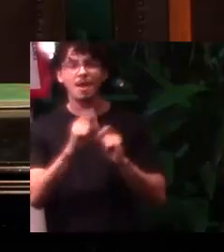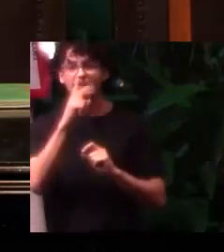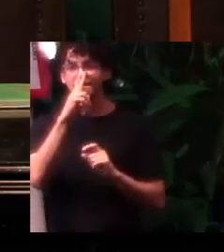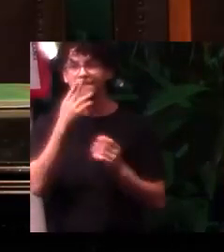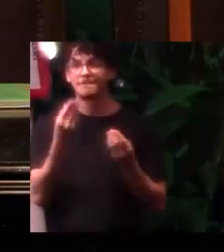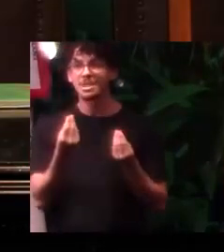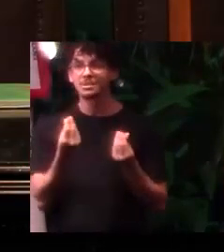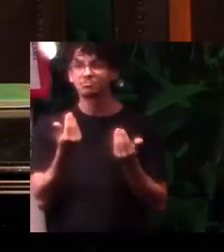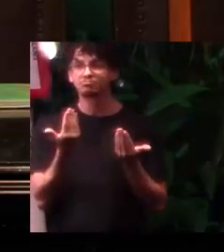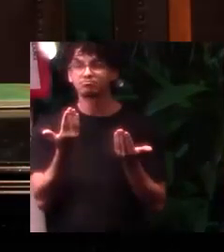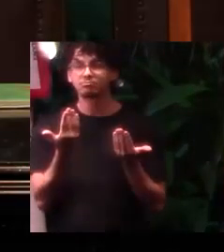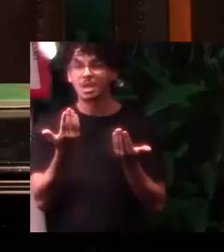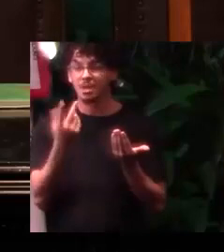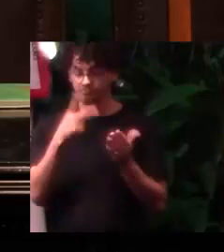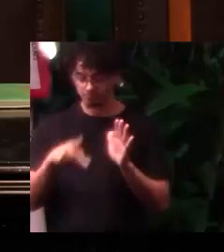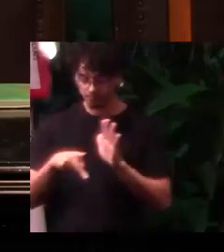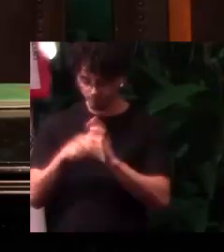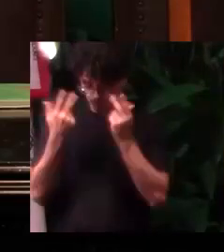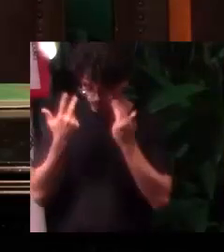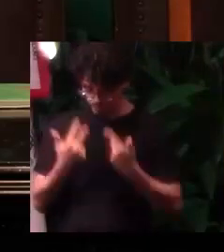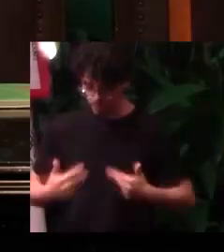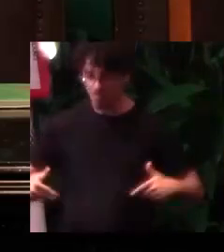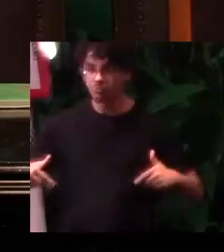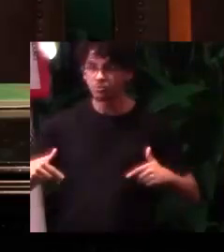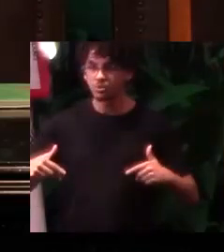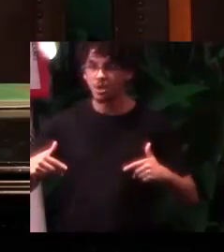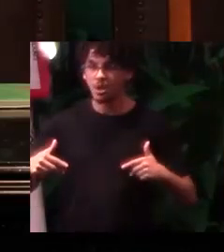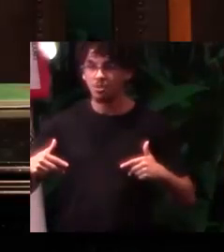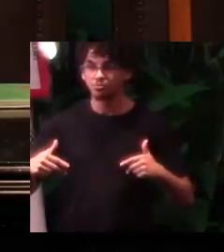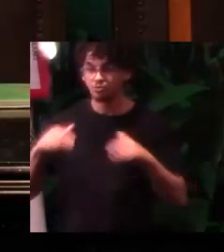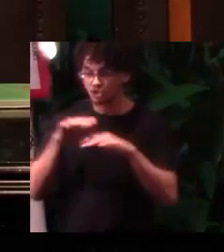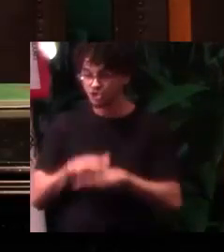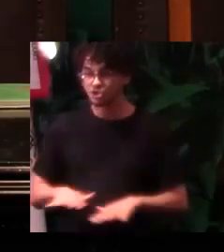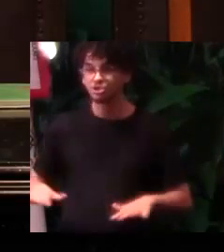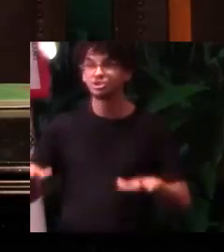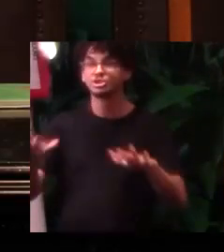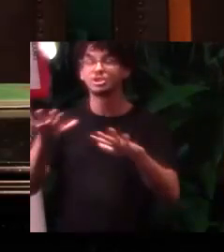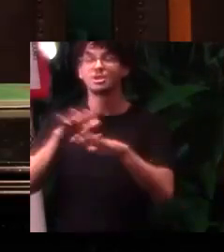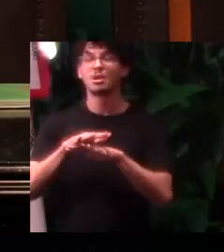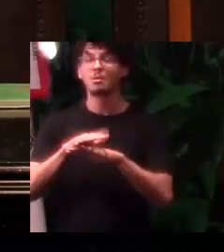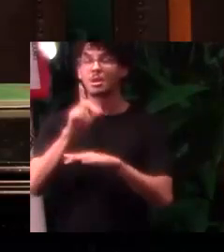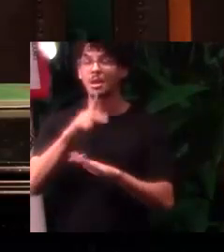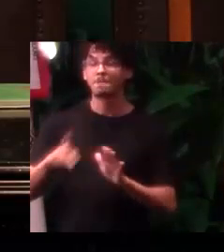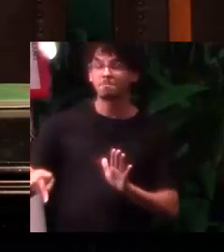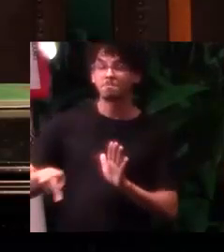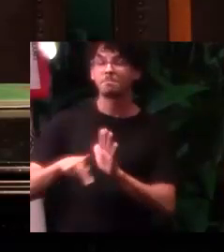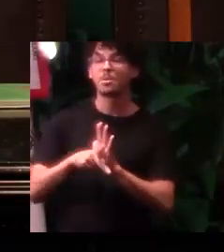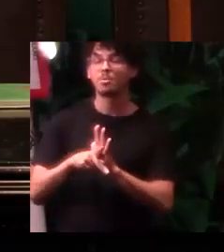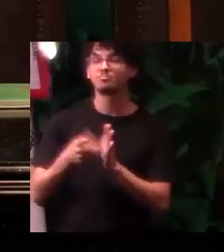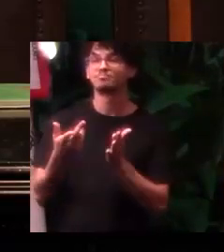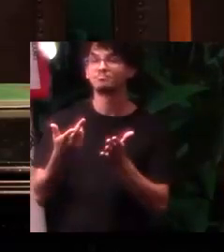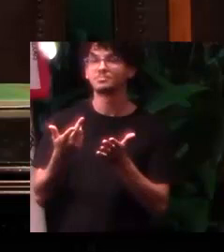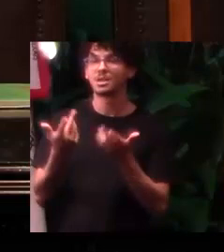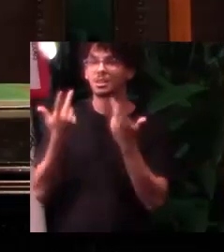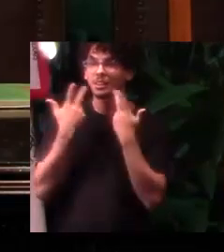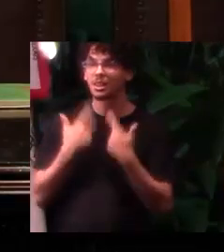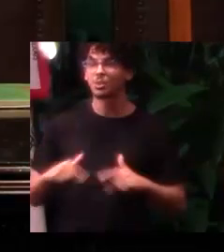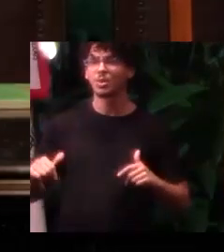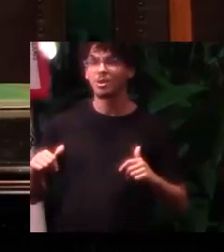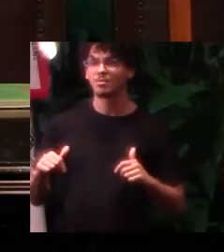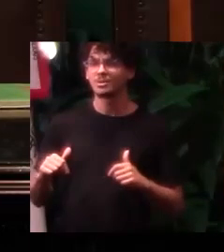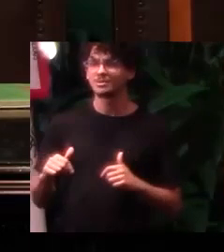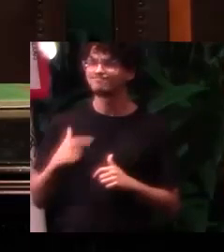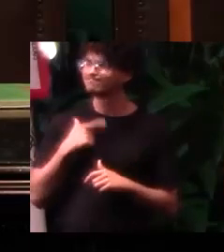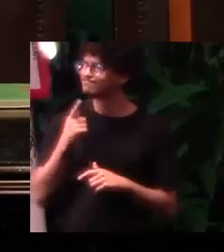decoração natural do próprio universo, algo que faz parte da natureza das coisas. E nos esquecemos que,